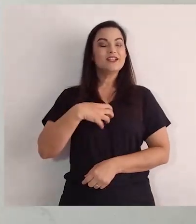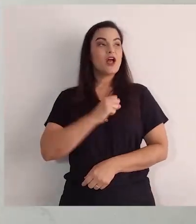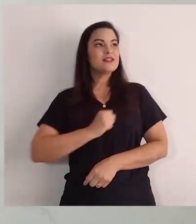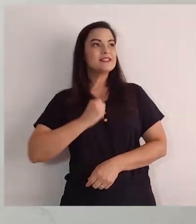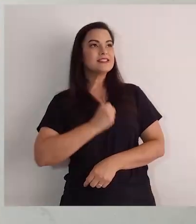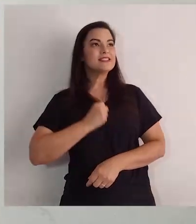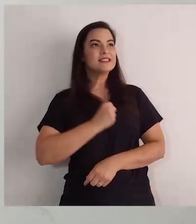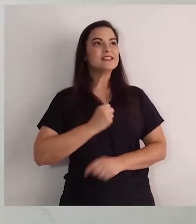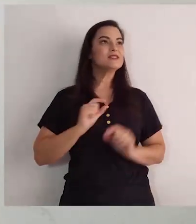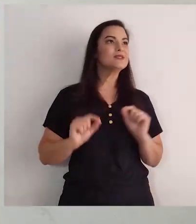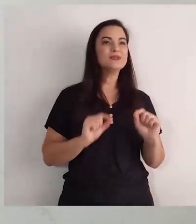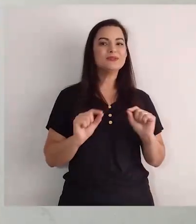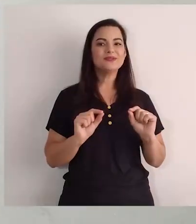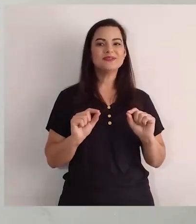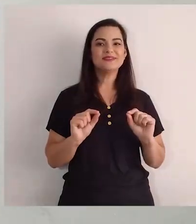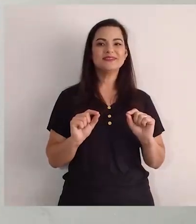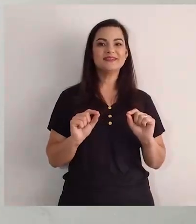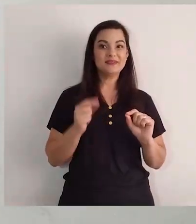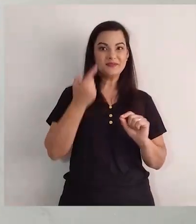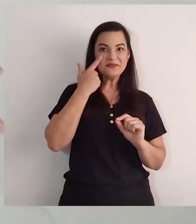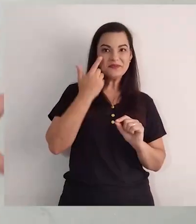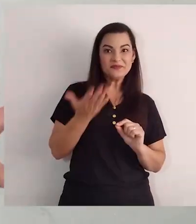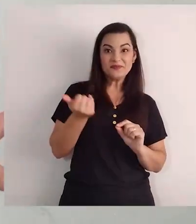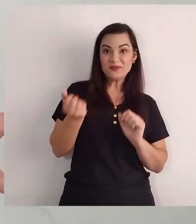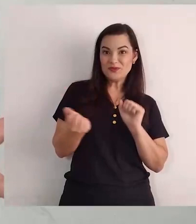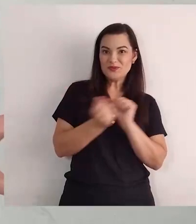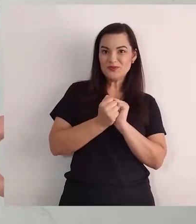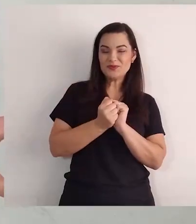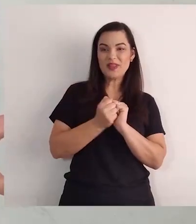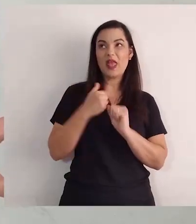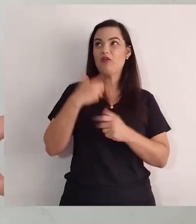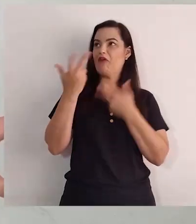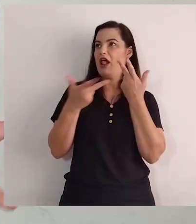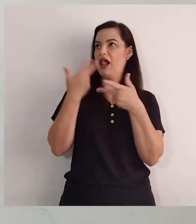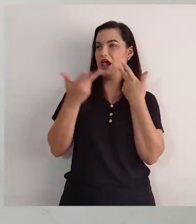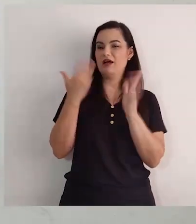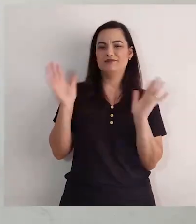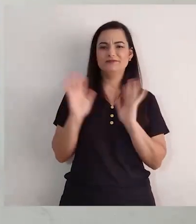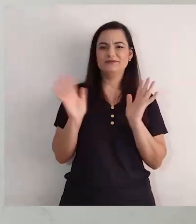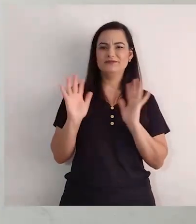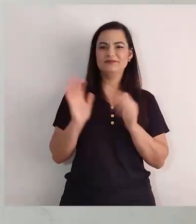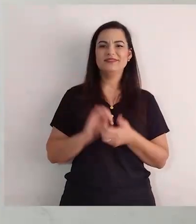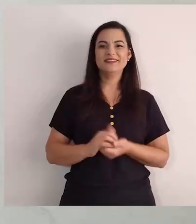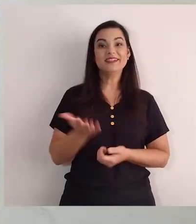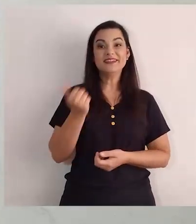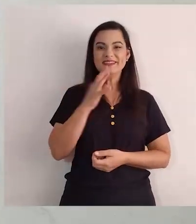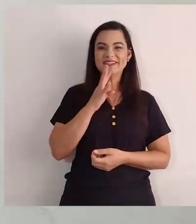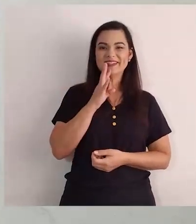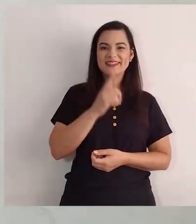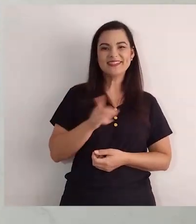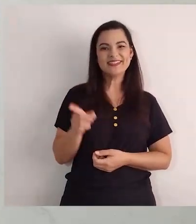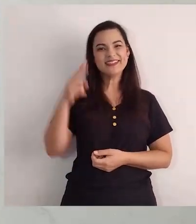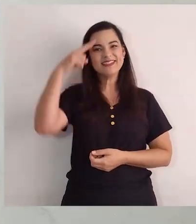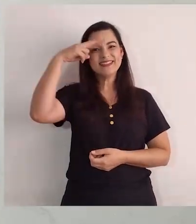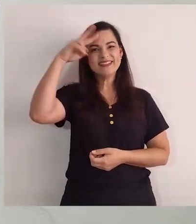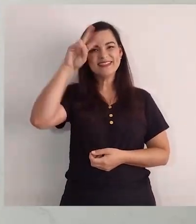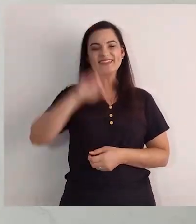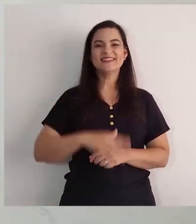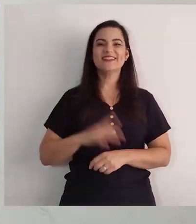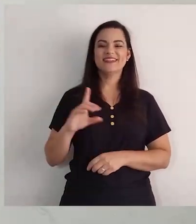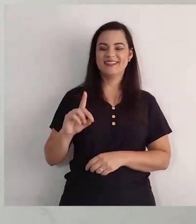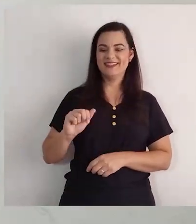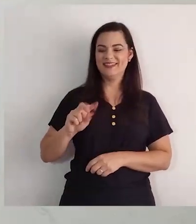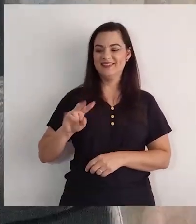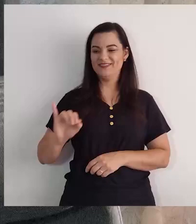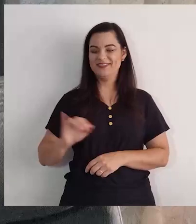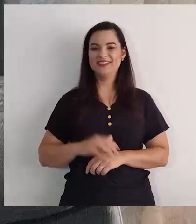na escola. Vamos ouvir? Eu não vou ficar falando aqui o tempo todo, né? Vamos conhecer um pouquinho do